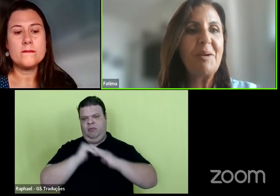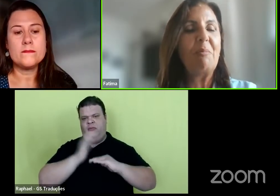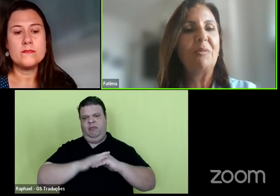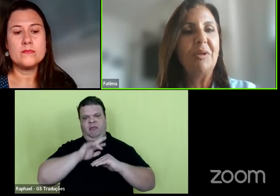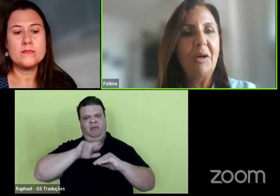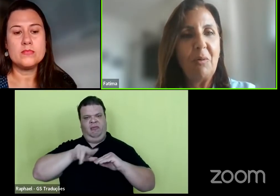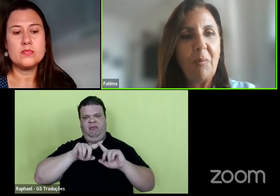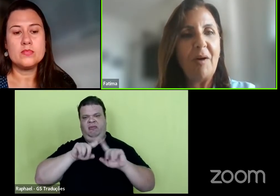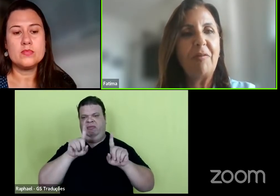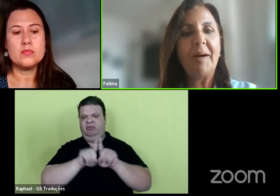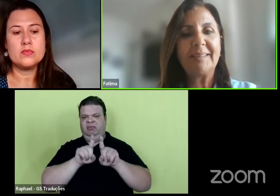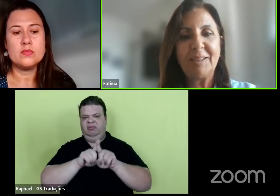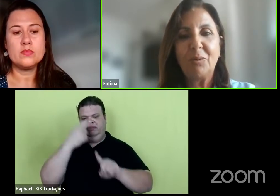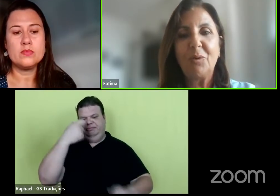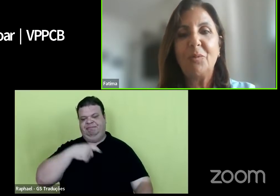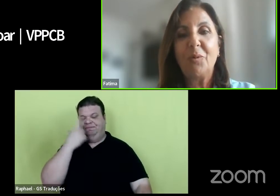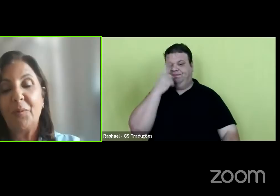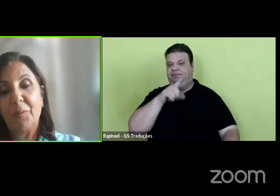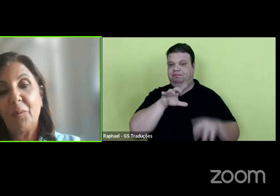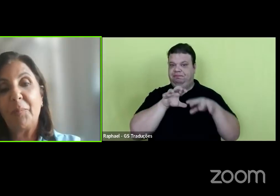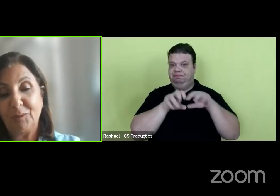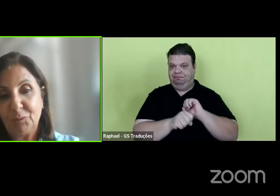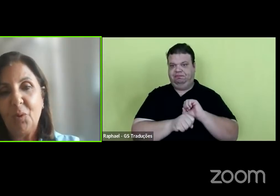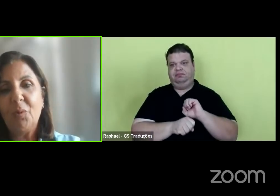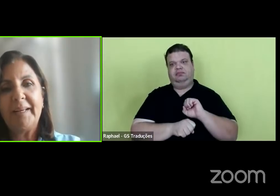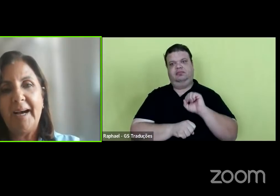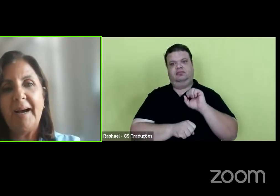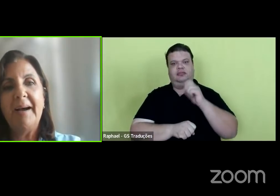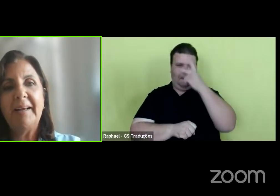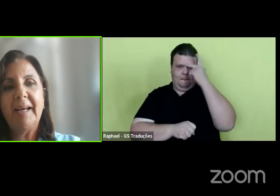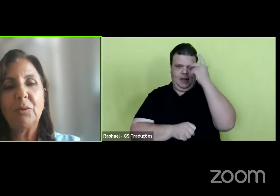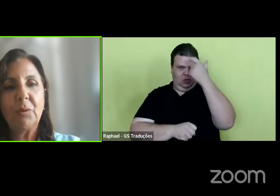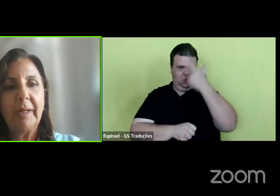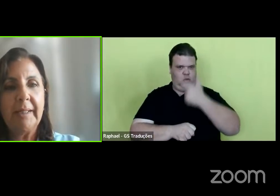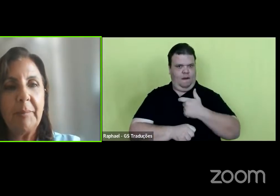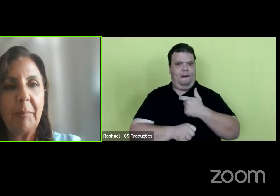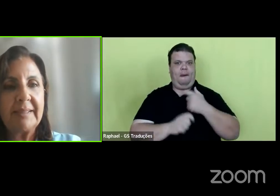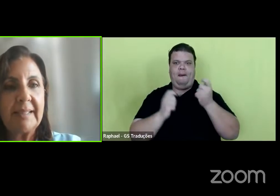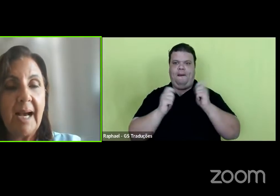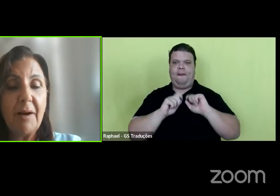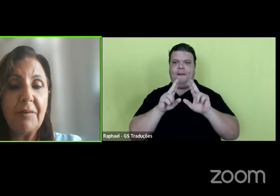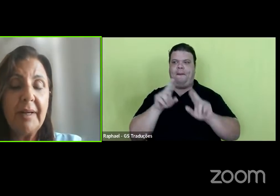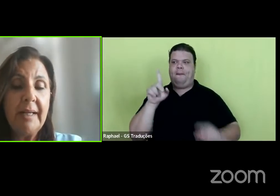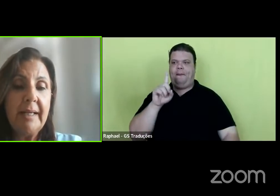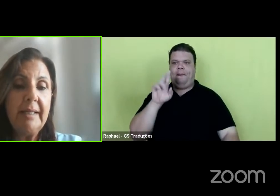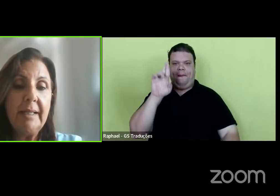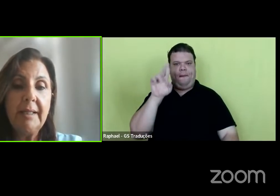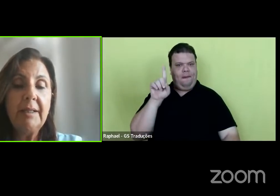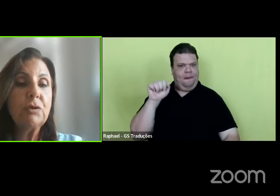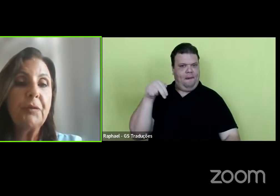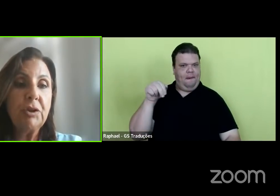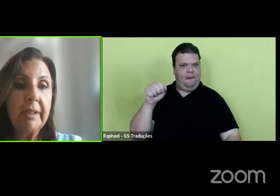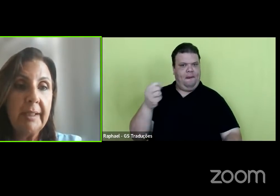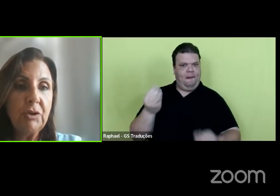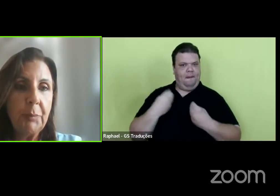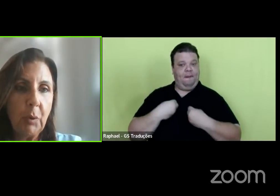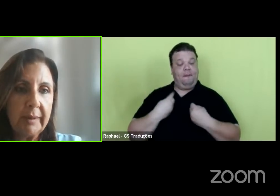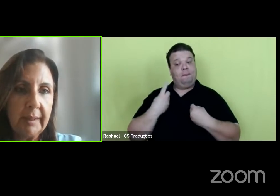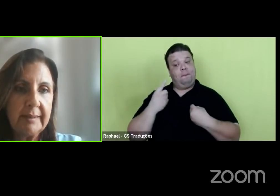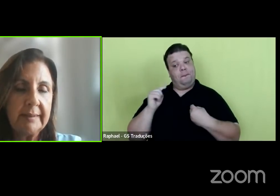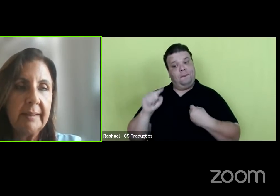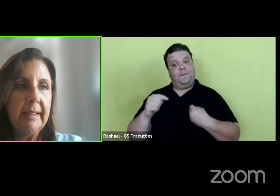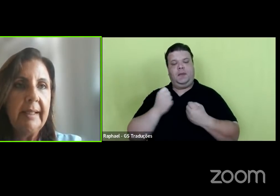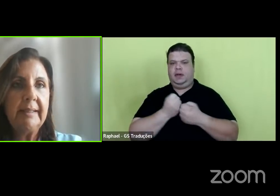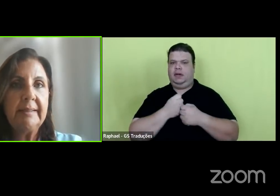mas também com uma formação como pessoa que a doutora Ana me passava, e isso foi de grande